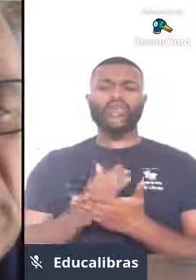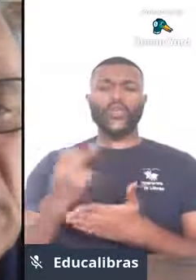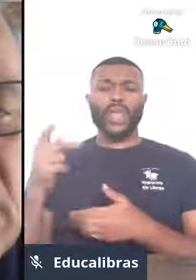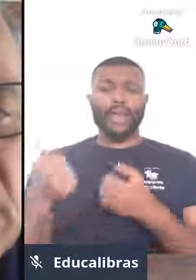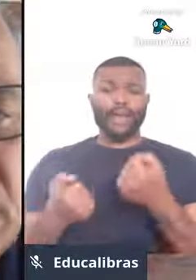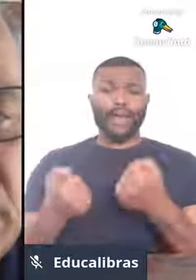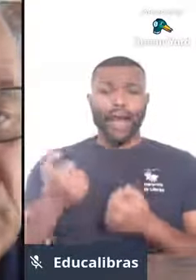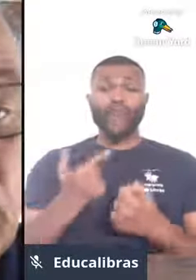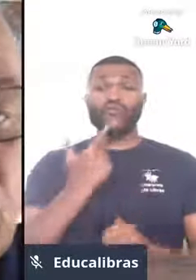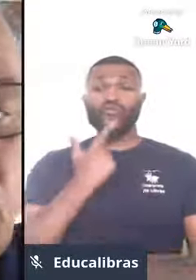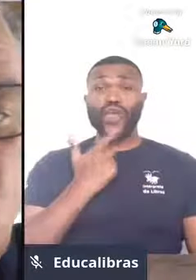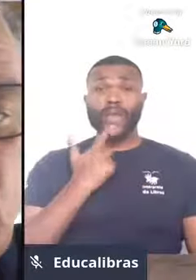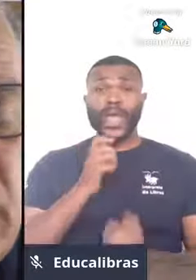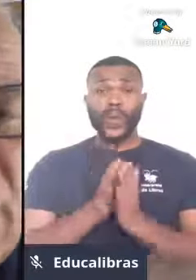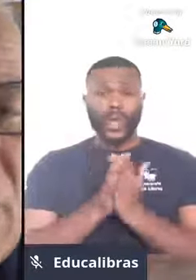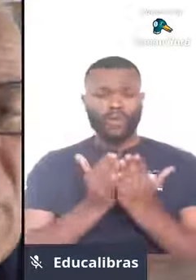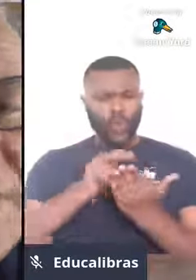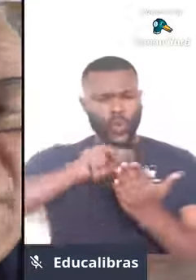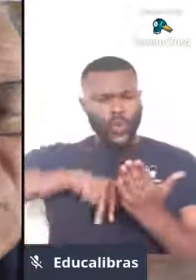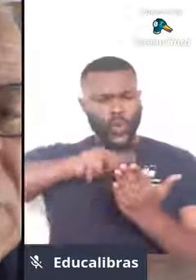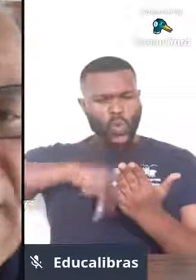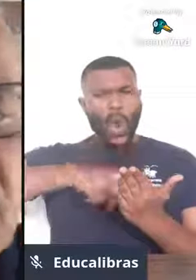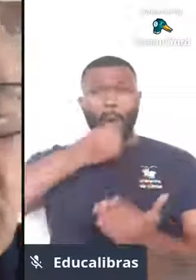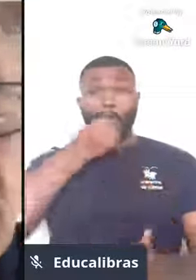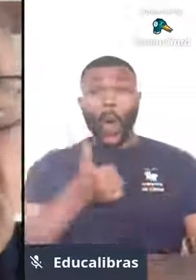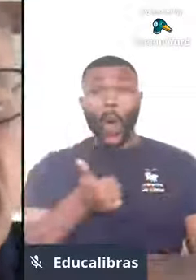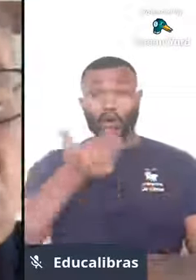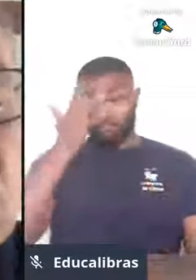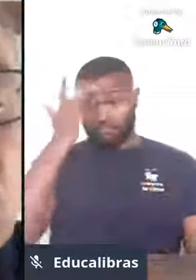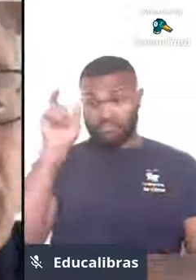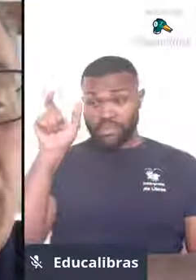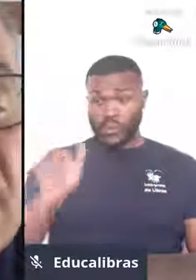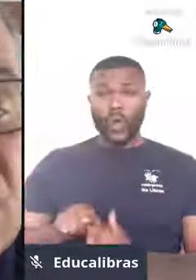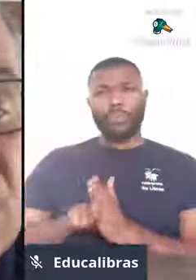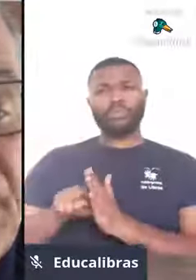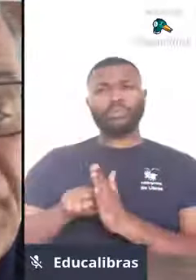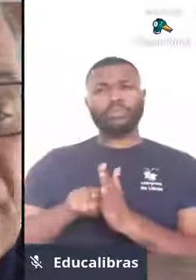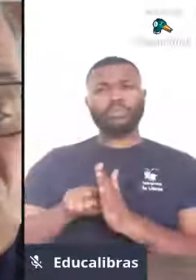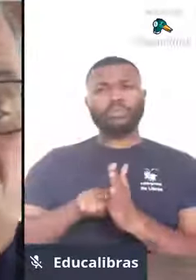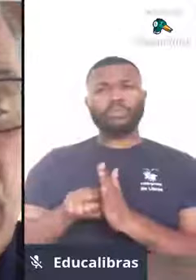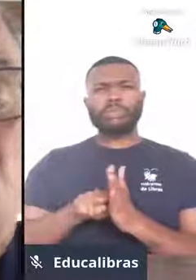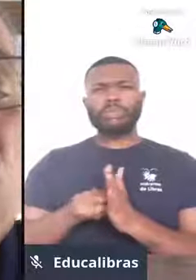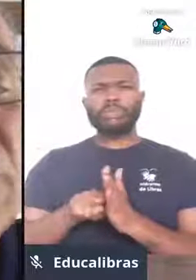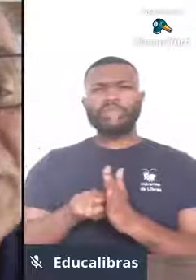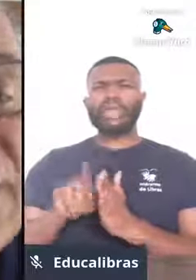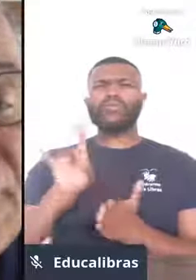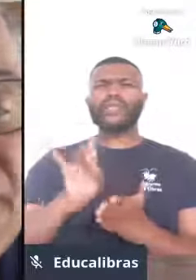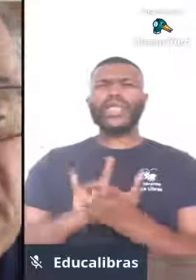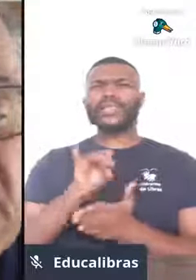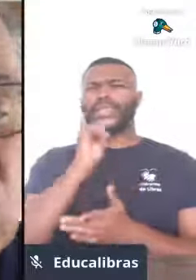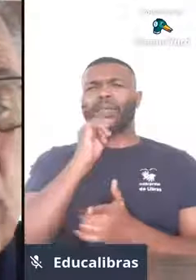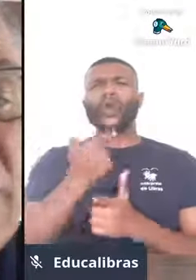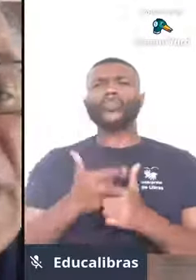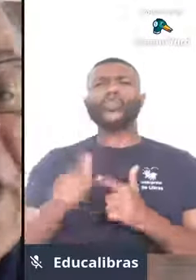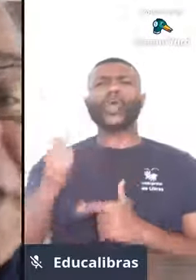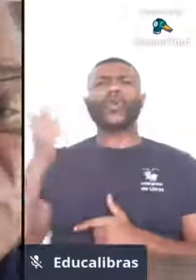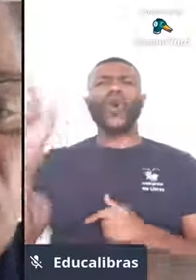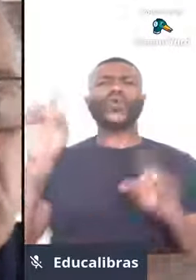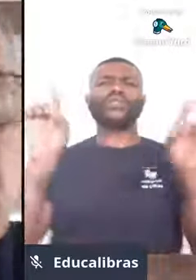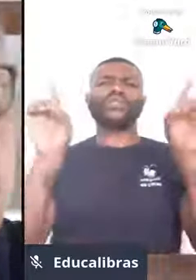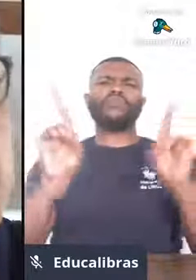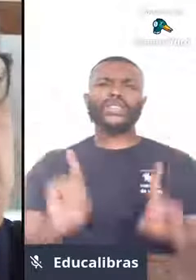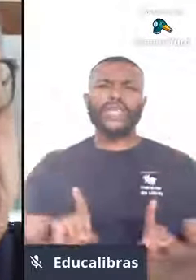li, um livro muito bom. Ele é um pesquisador nato. Ele pesquisou bastante sobre outras deficiências, sobre